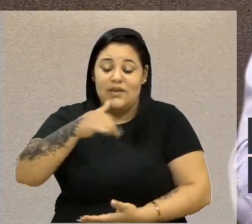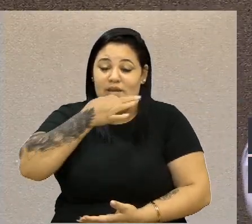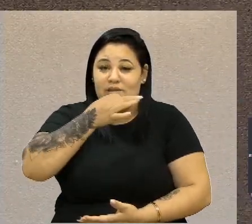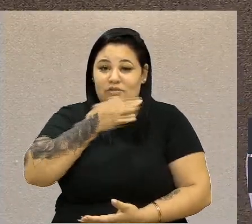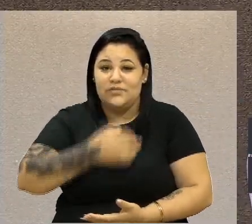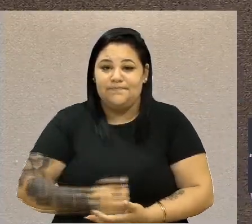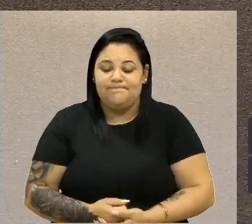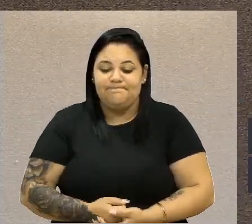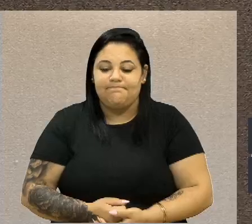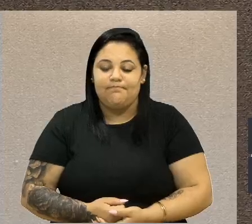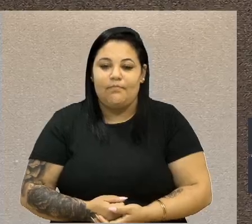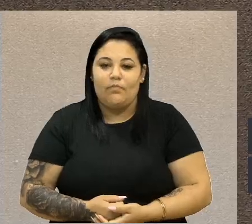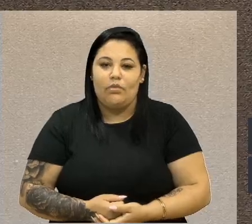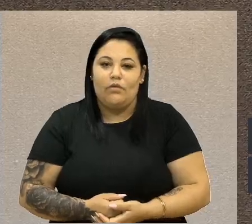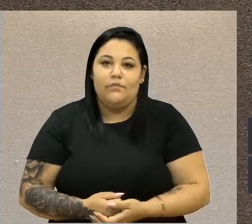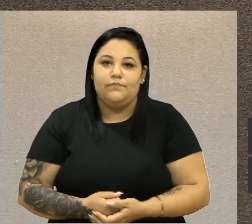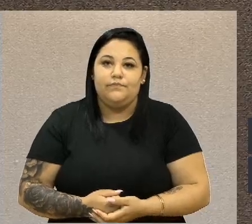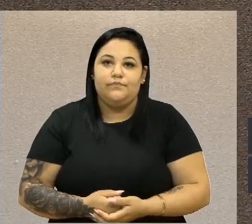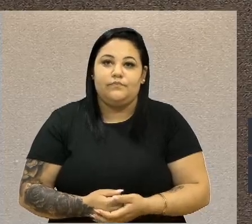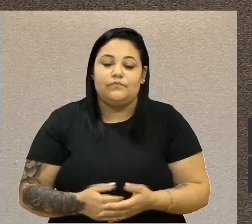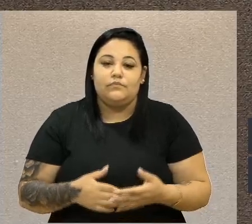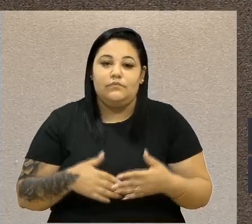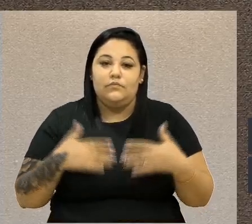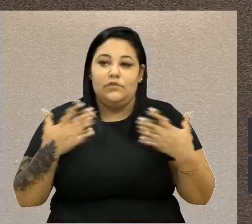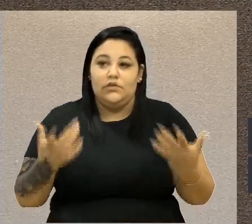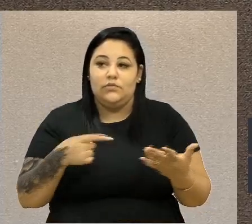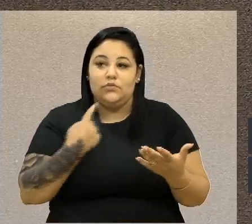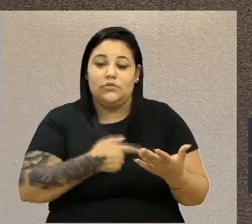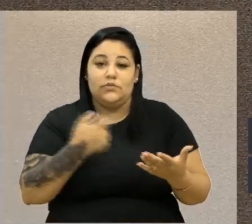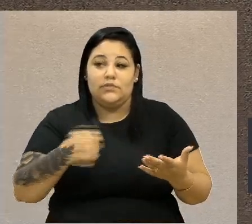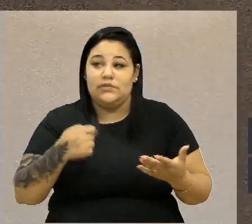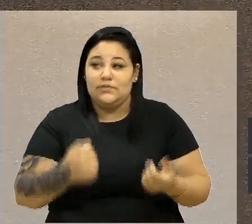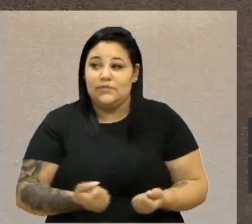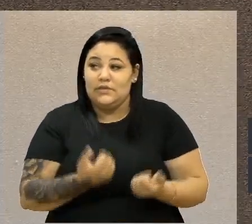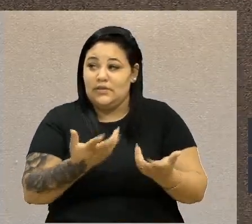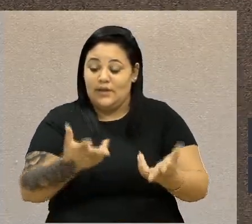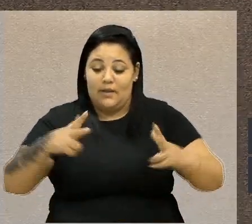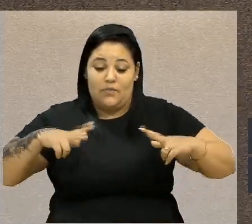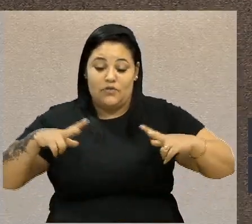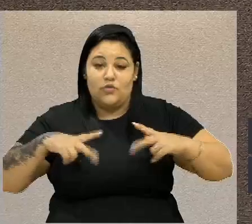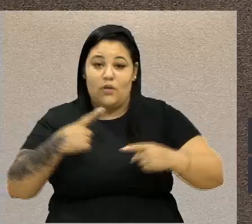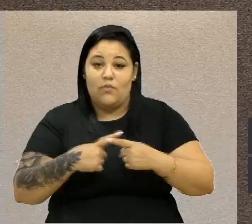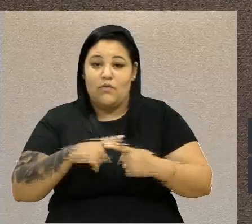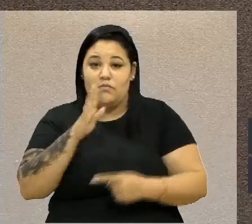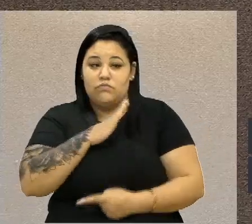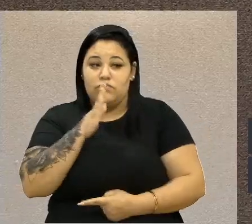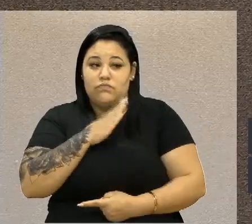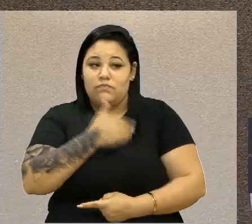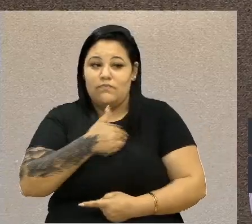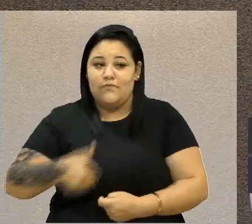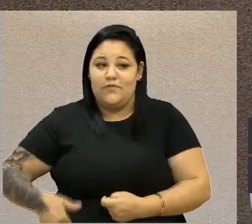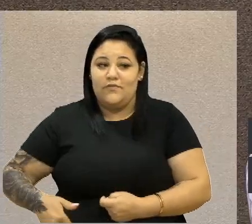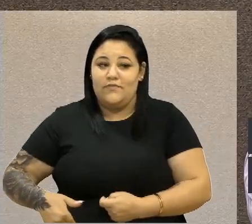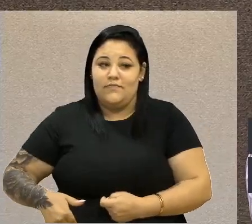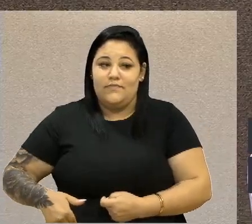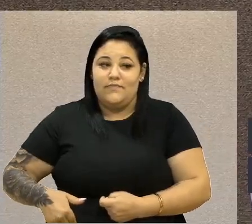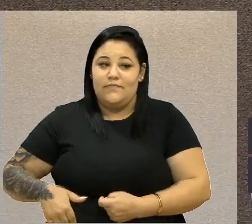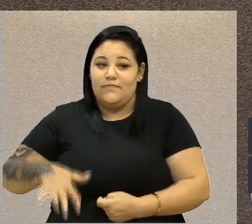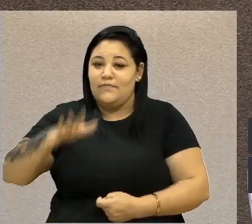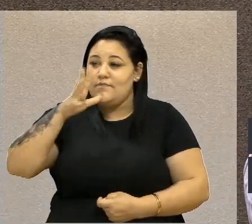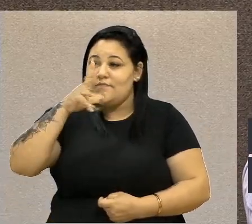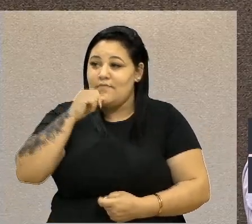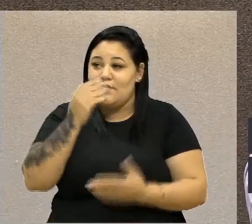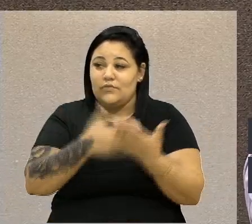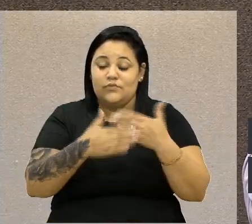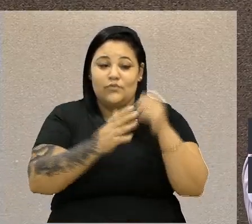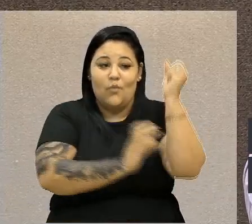Então, nós precisamos entregar para a iniciativa privada, porque a velocidade do poder público é muito lenta. A gente torna tudo burocrático,